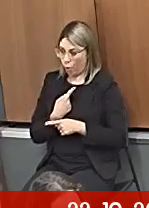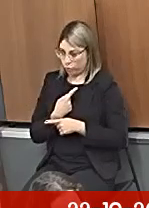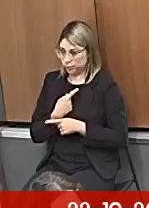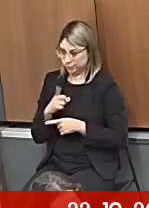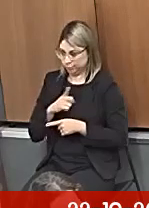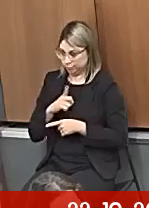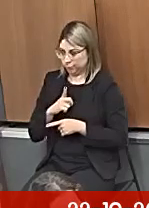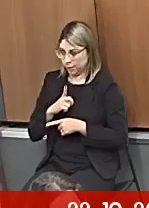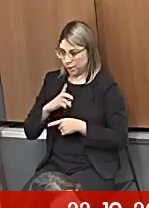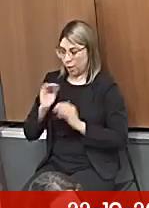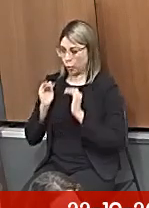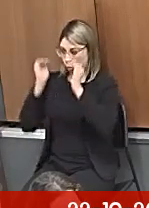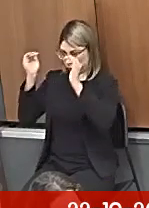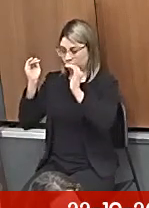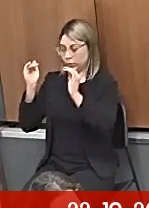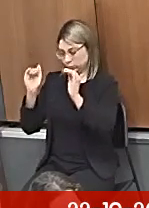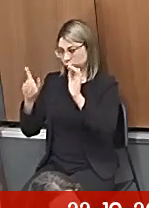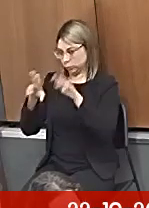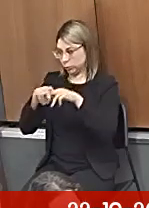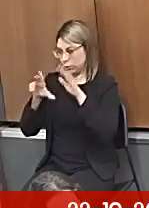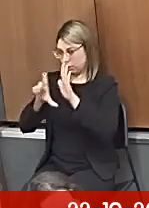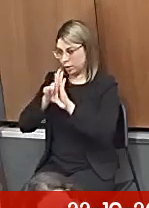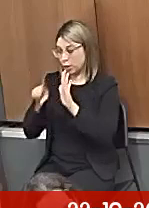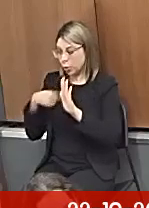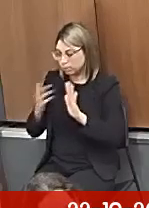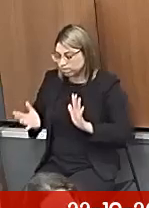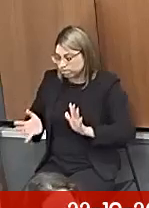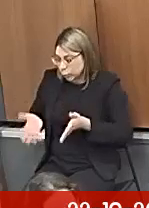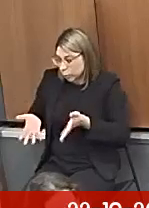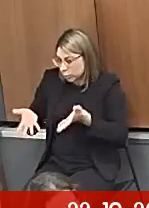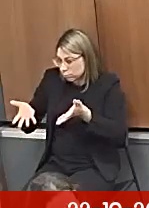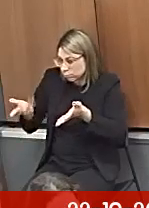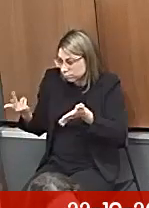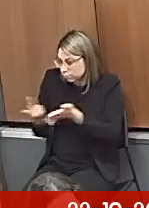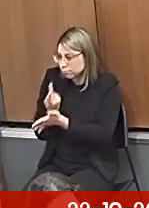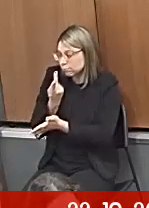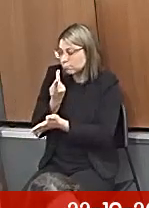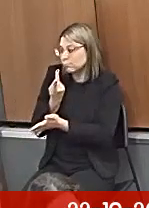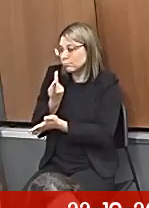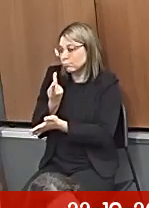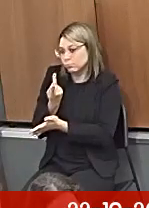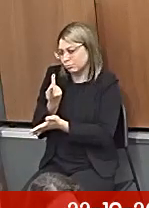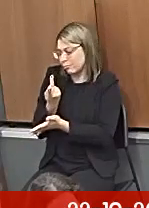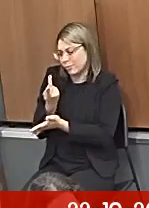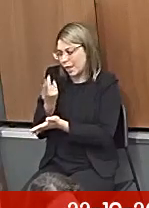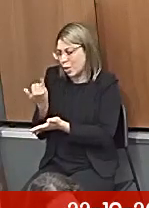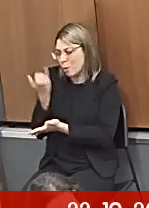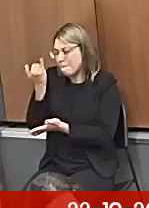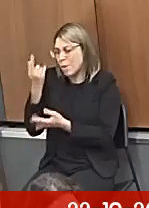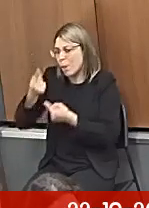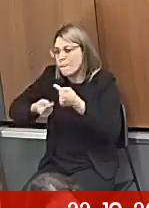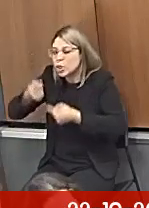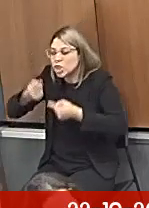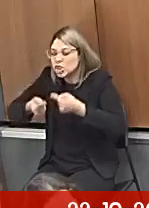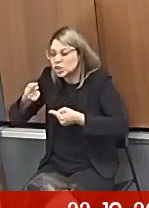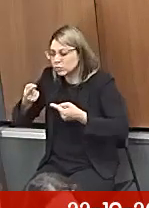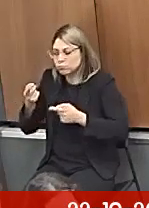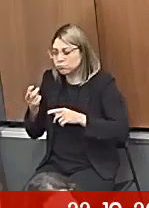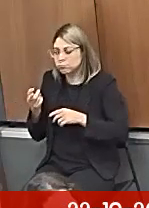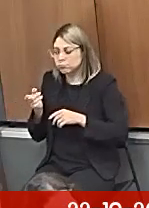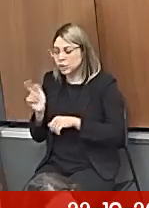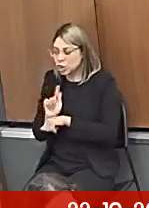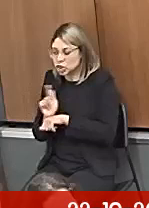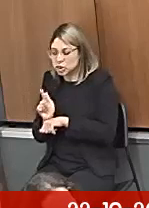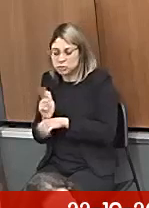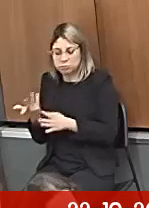lei. A gente dá um impulso para que isso aconteça, independentemente de políticas, independentemente de gestões, que